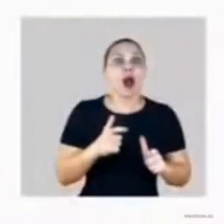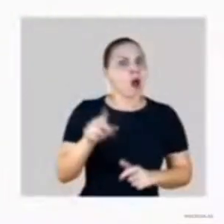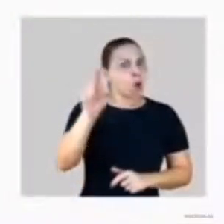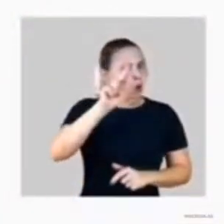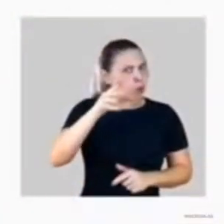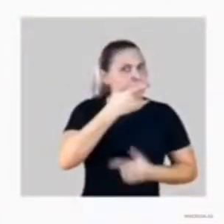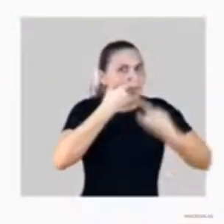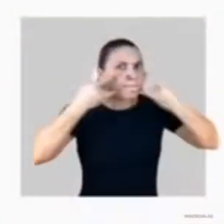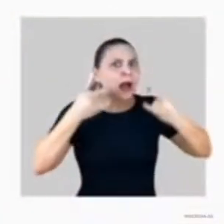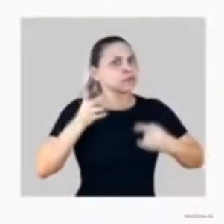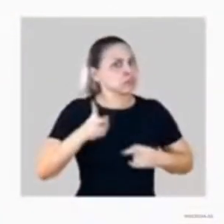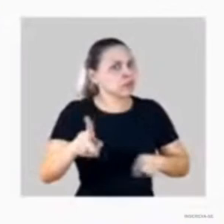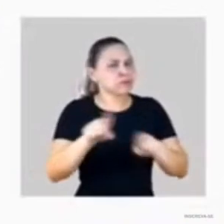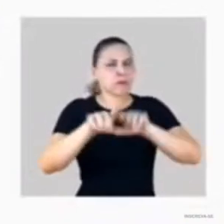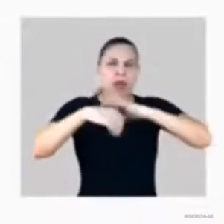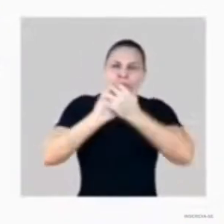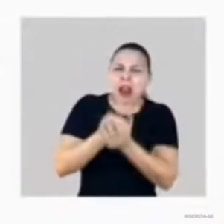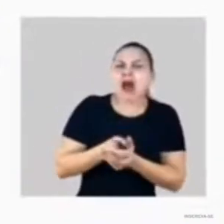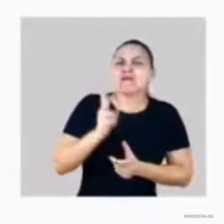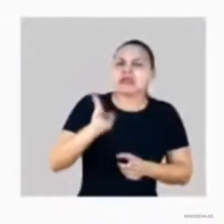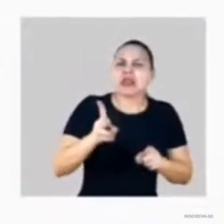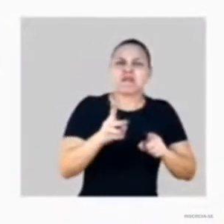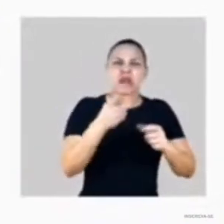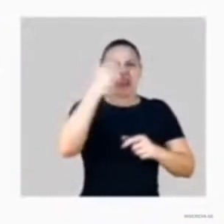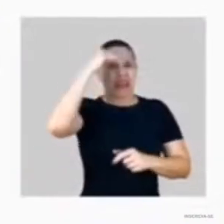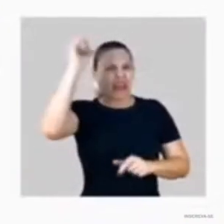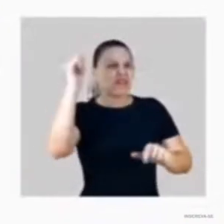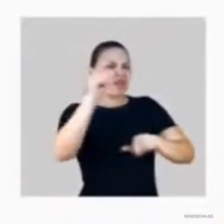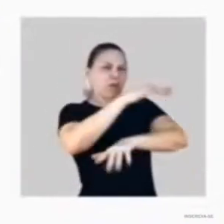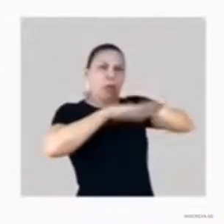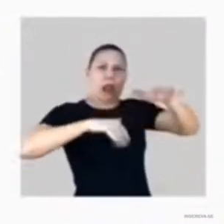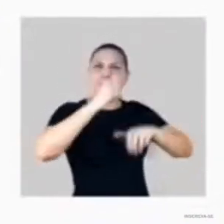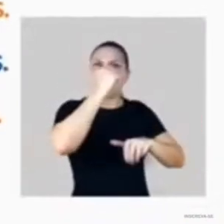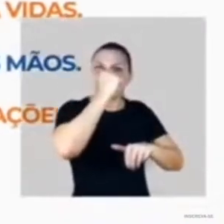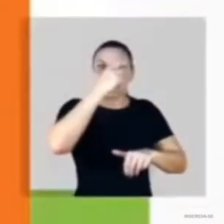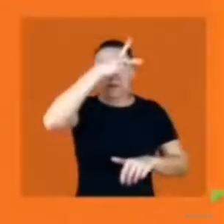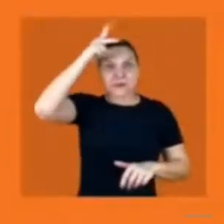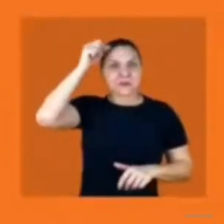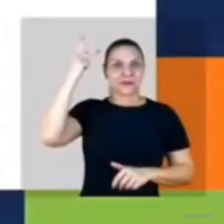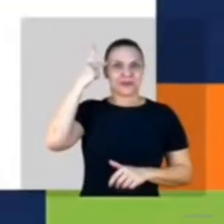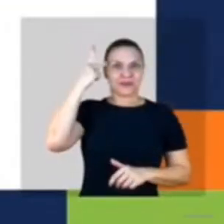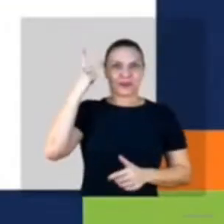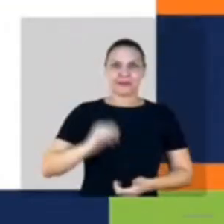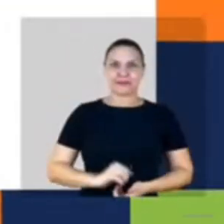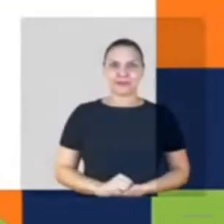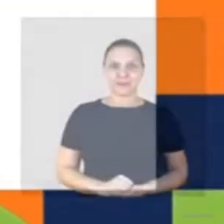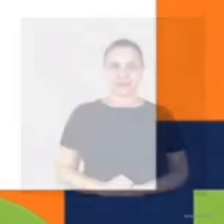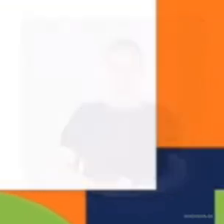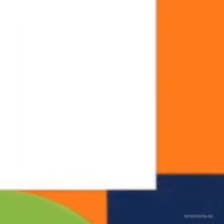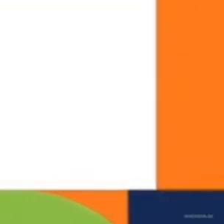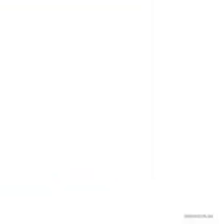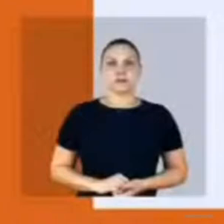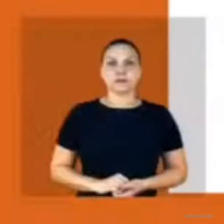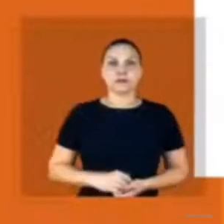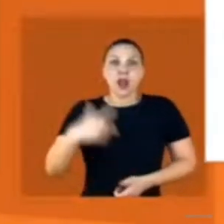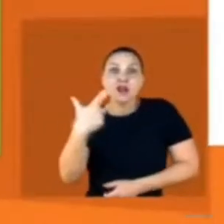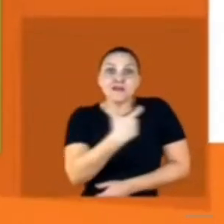use máscara sempre, lave sempre as mãos e evite aglomerações. Prefeitura de São